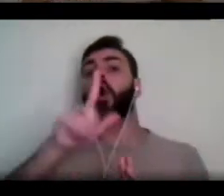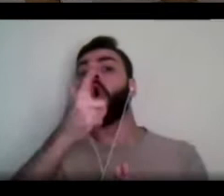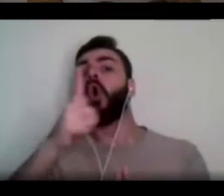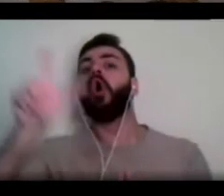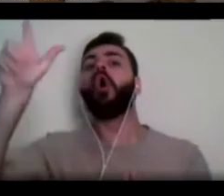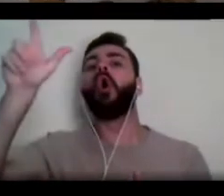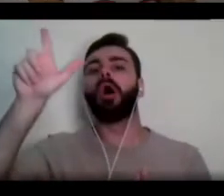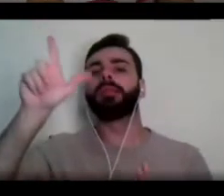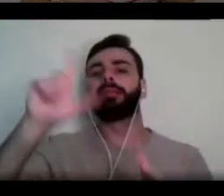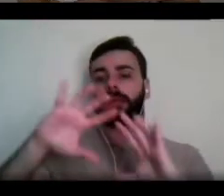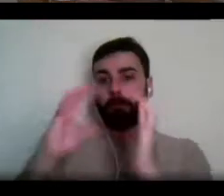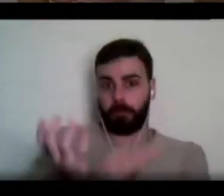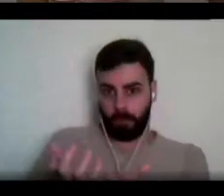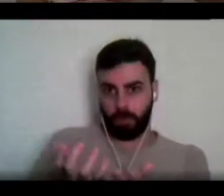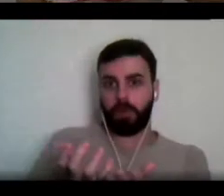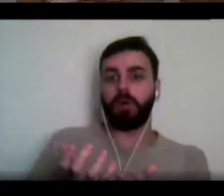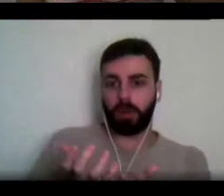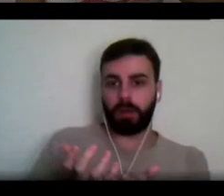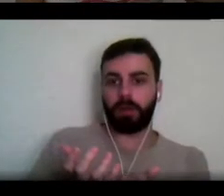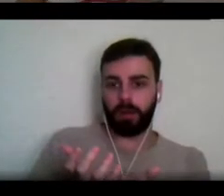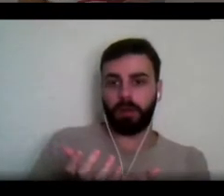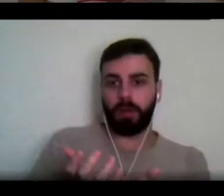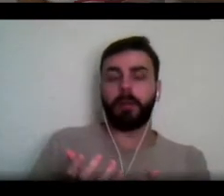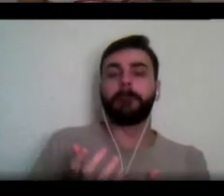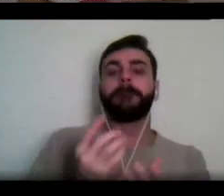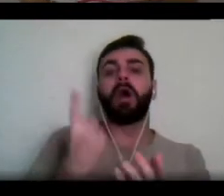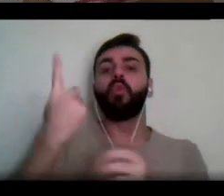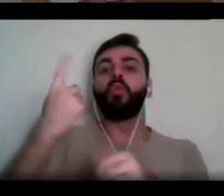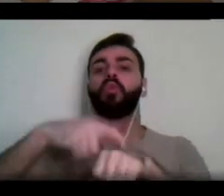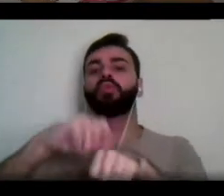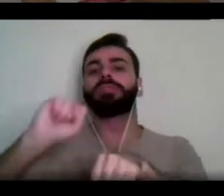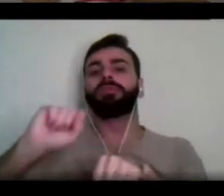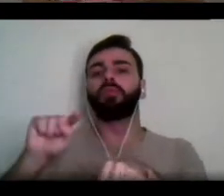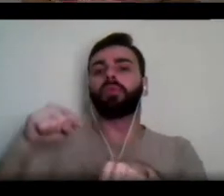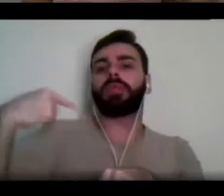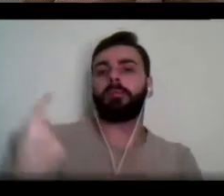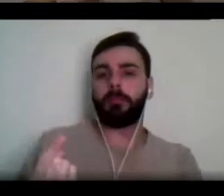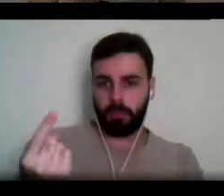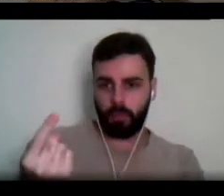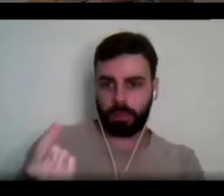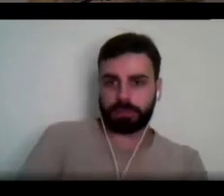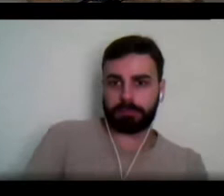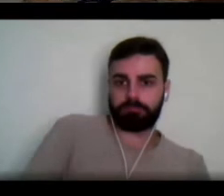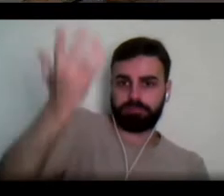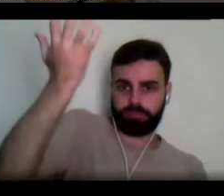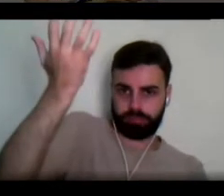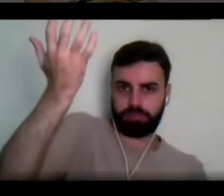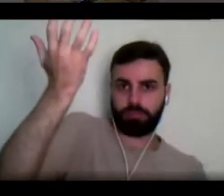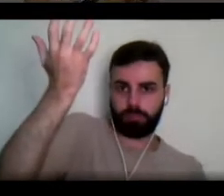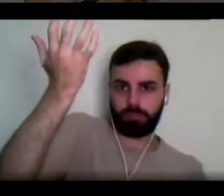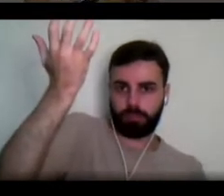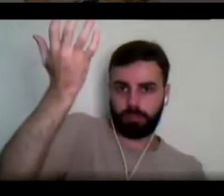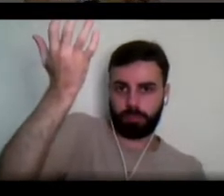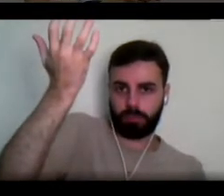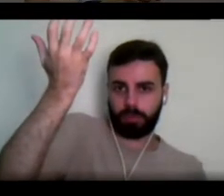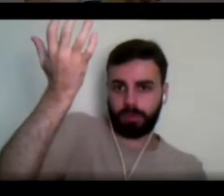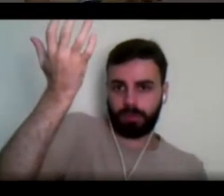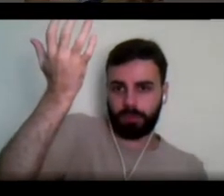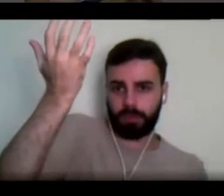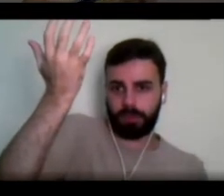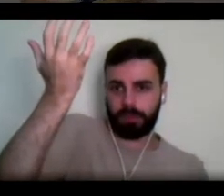bola é largada do mesmo ponto 1 segundo depois. Então, 1 segundo depois que eu lanço essa para